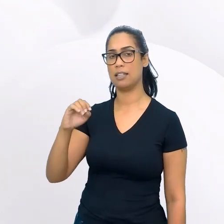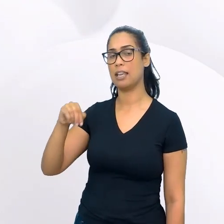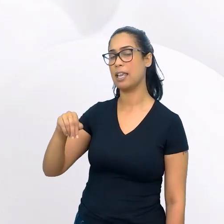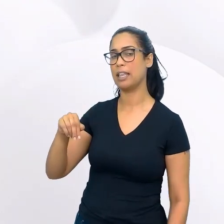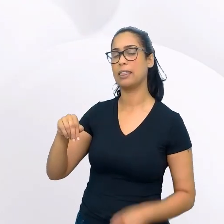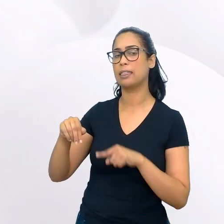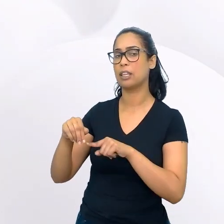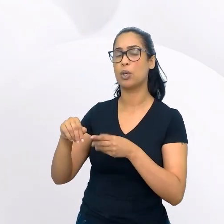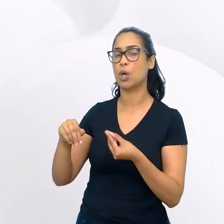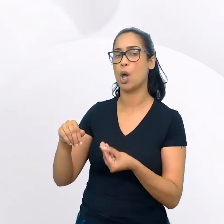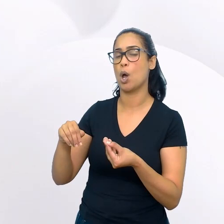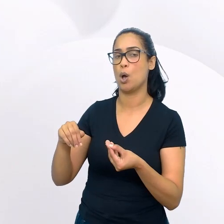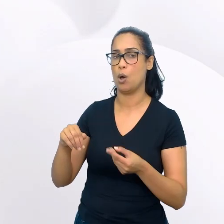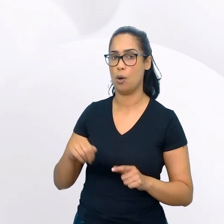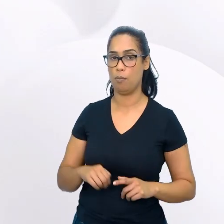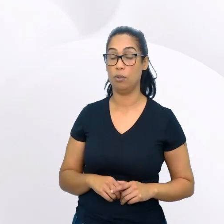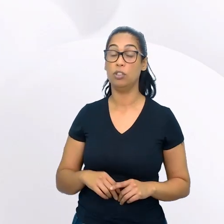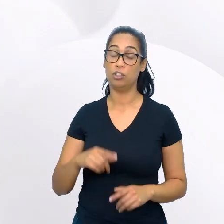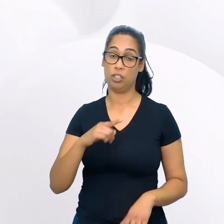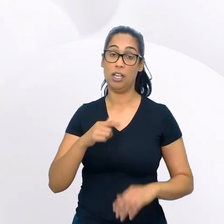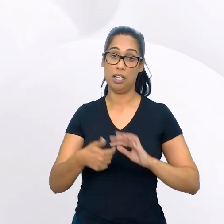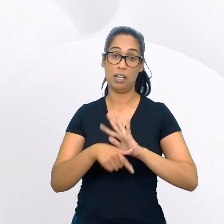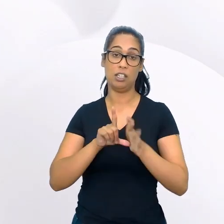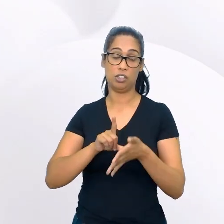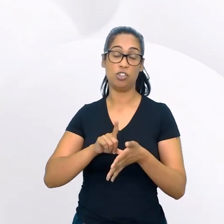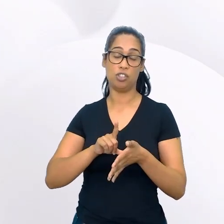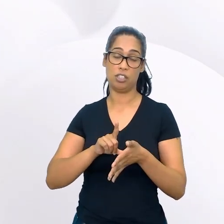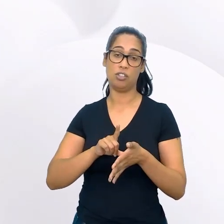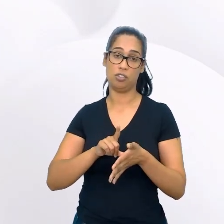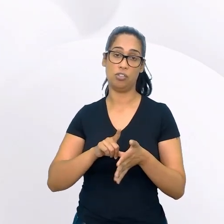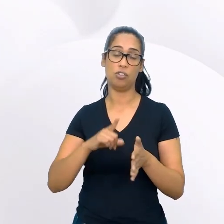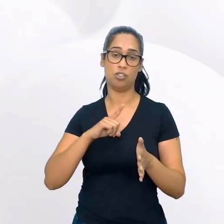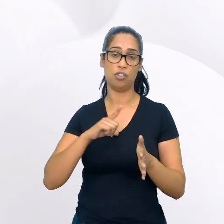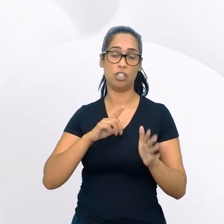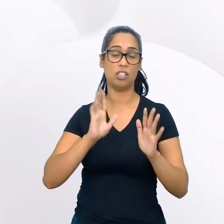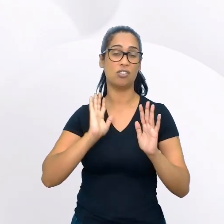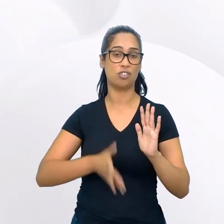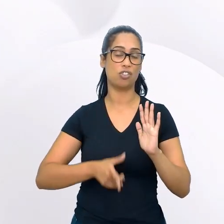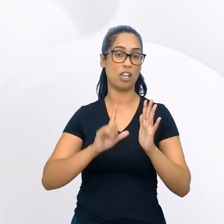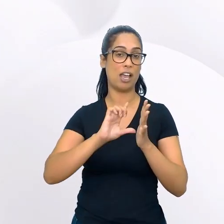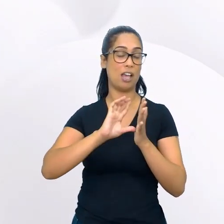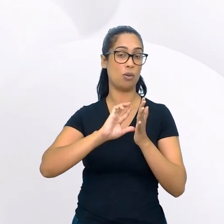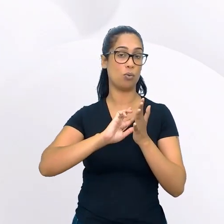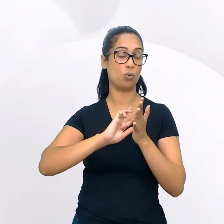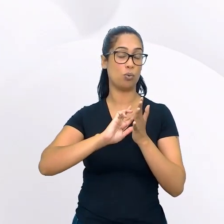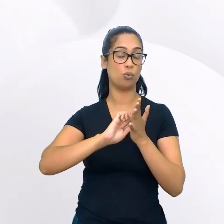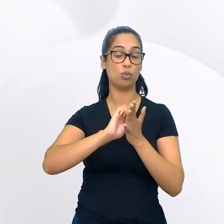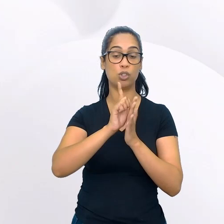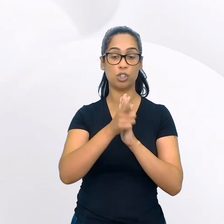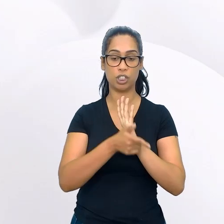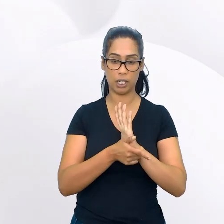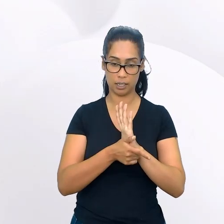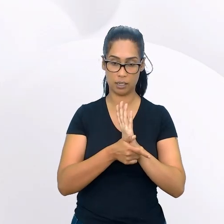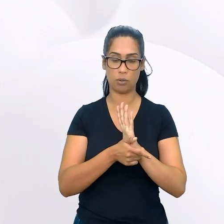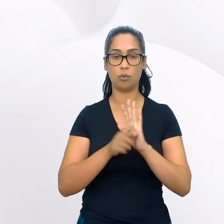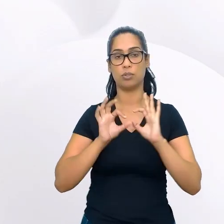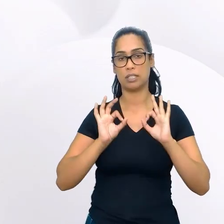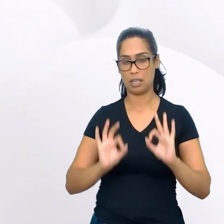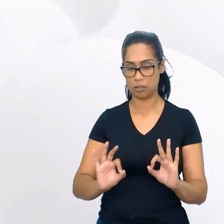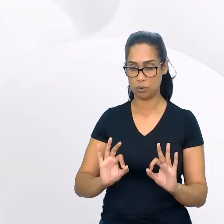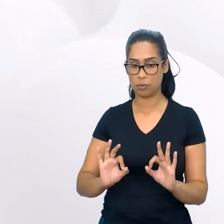nós tínhamos ali o gêneros agora nós temos esse gêneros inseridos nesse Campo